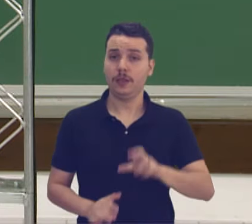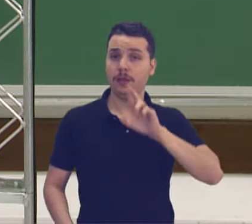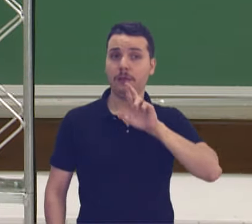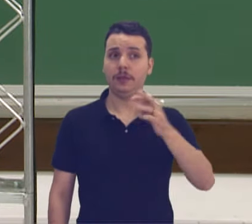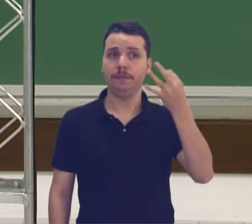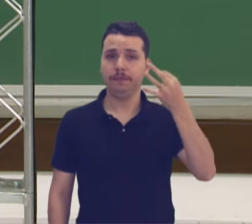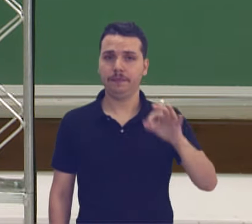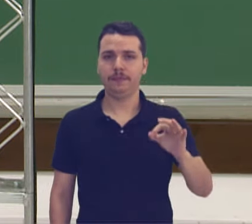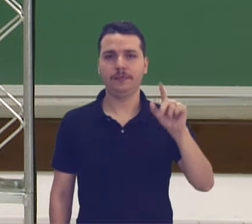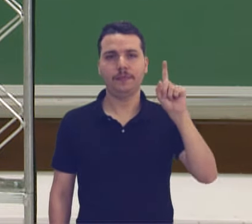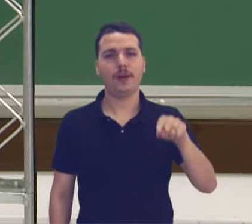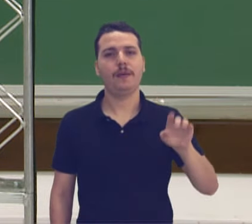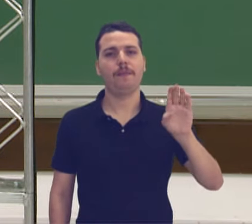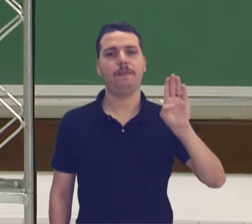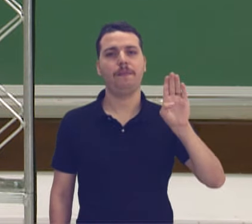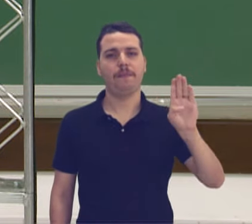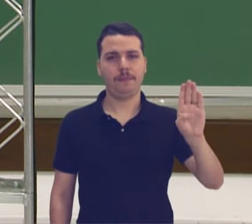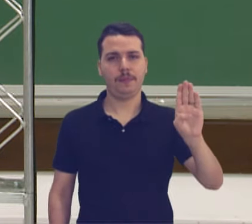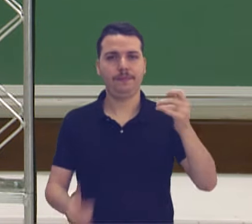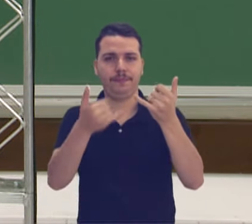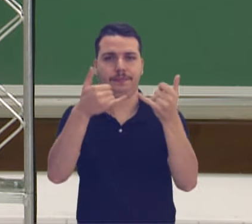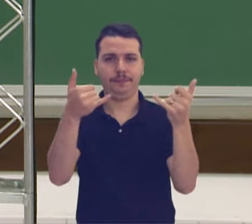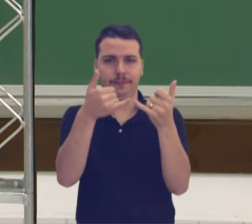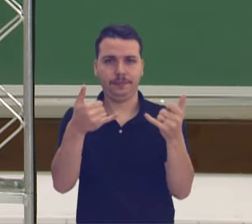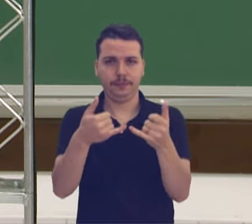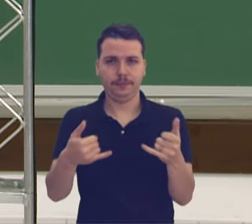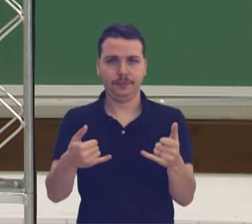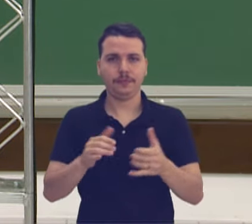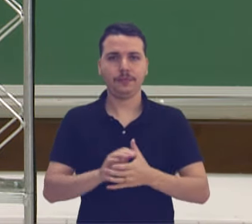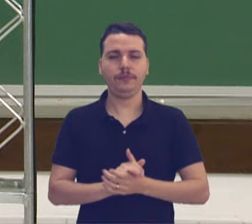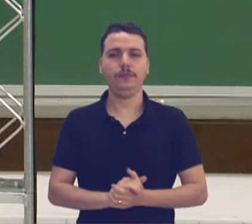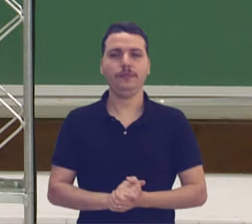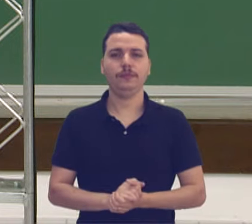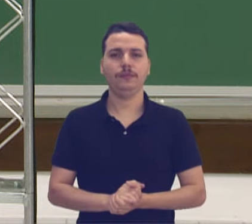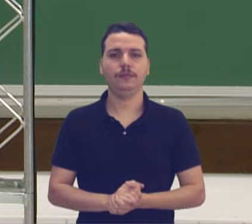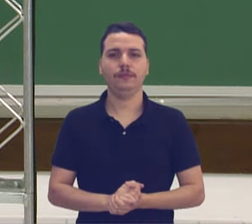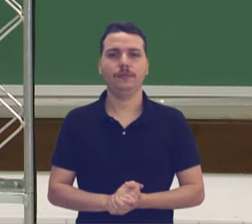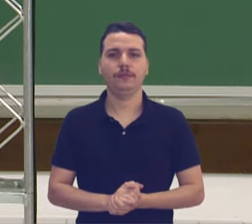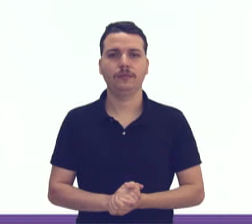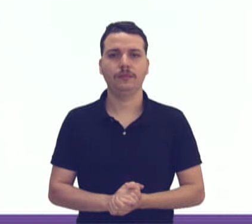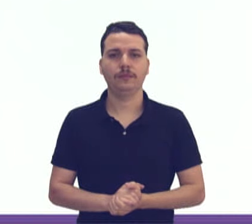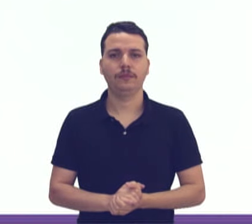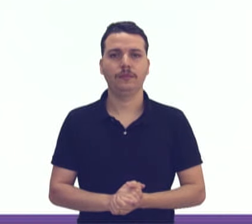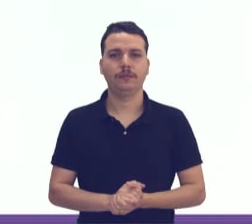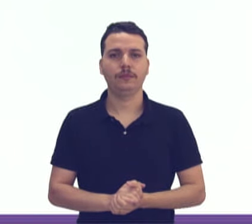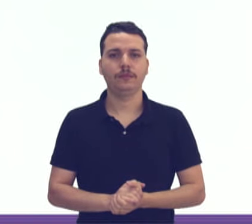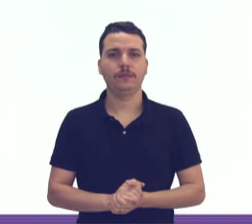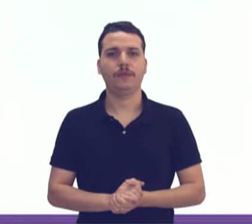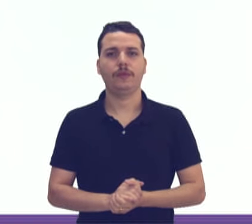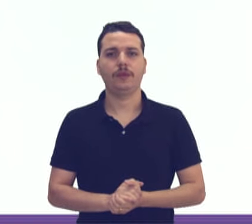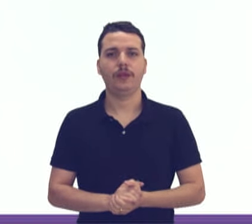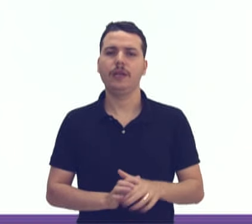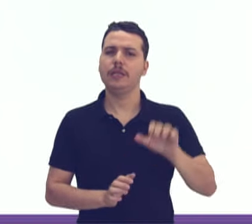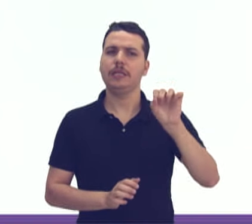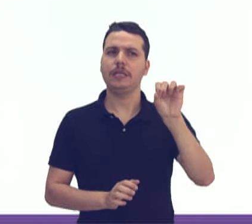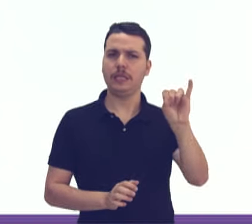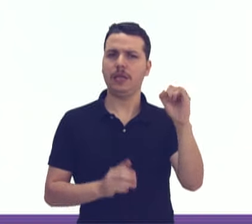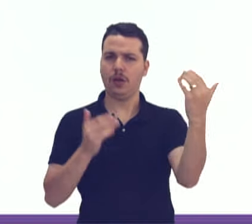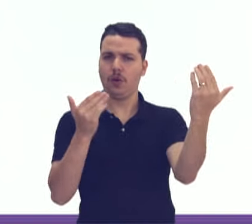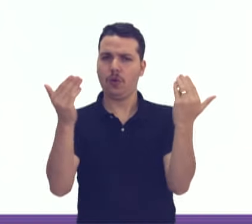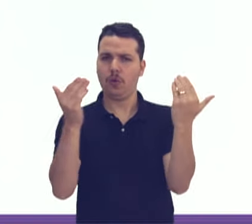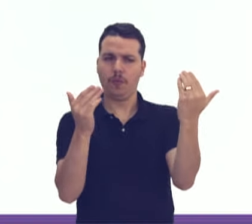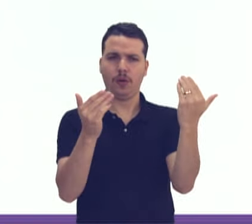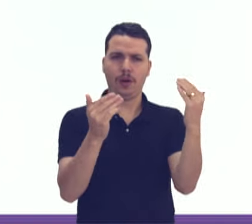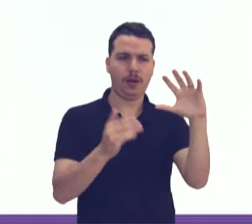a resposta correta linhas e se compararmos os trabalhos do artista